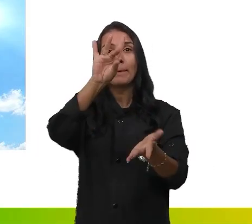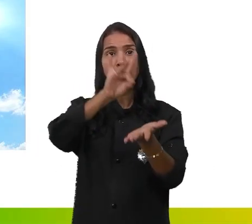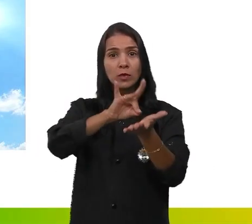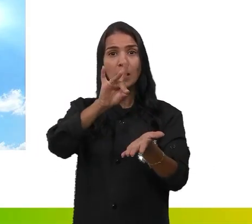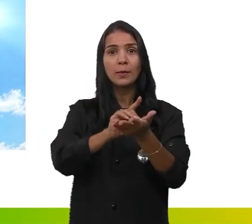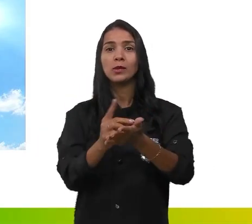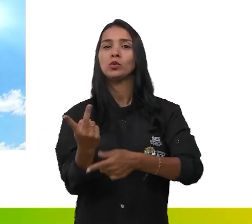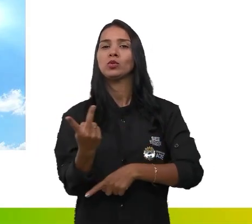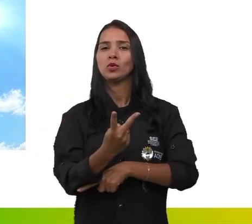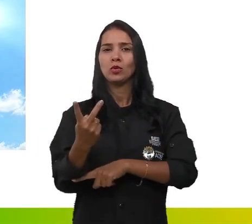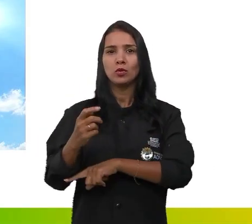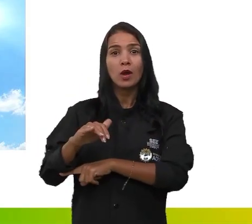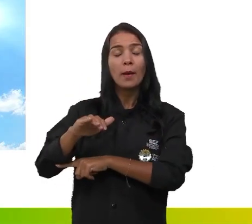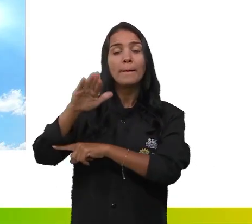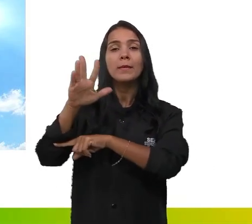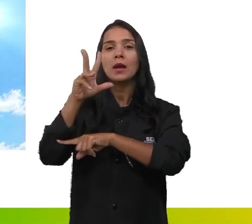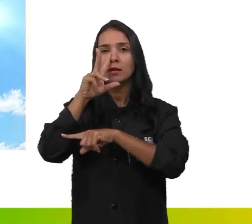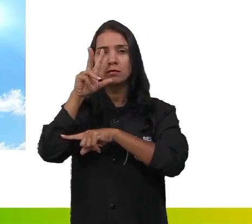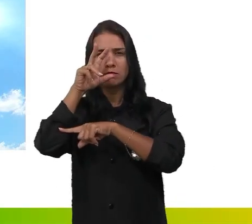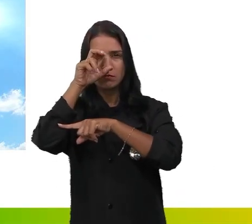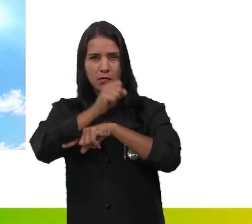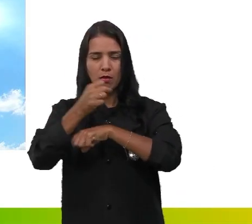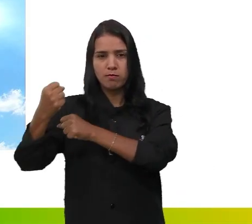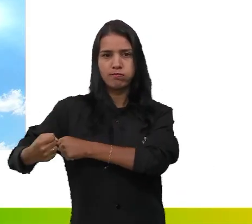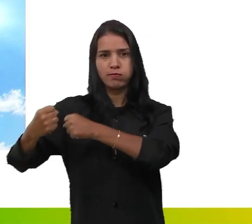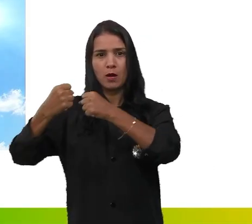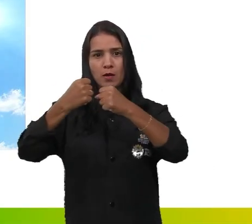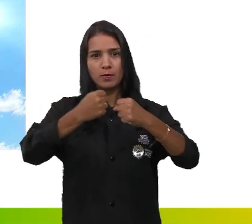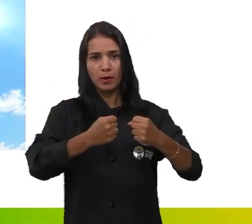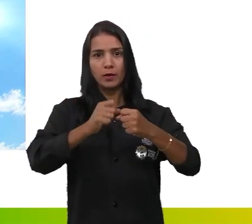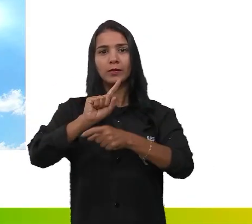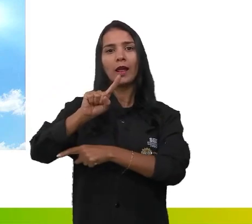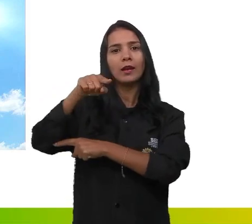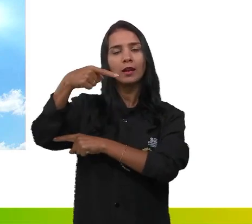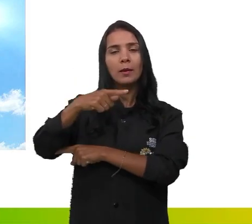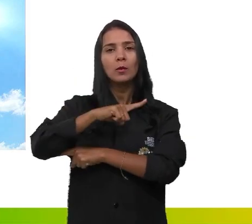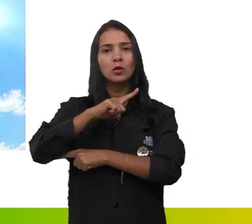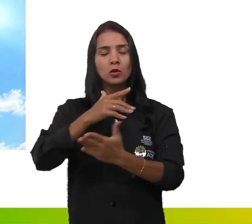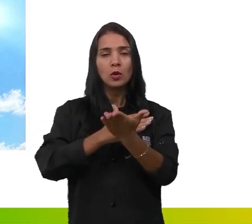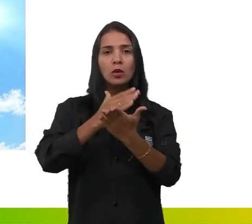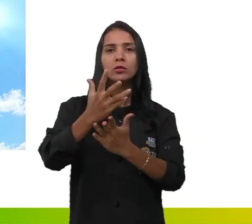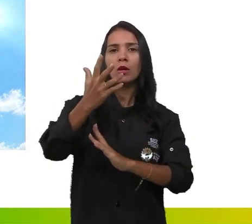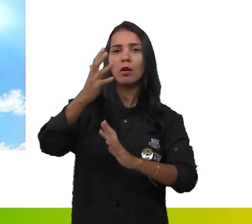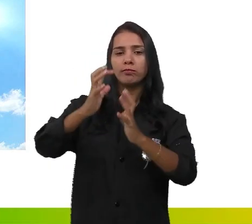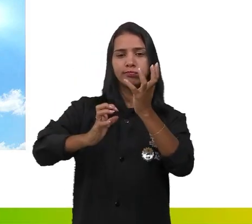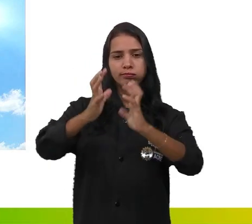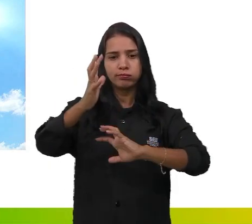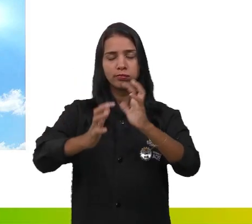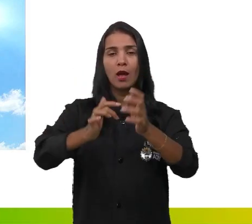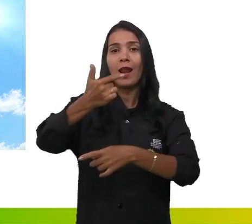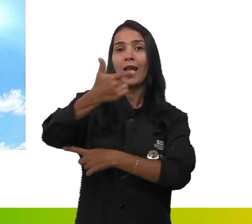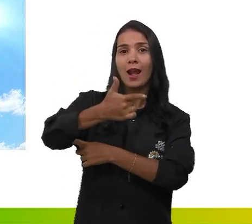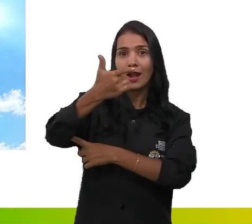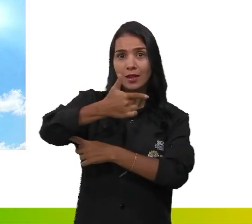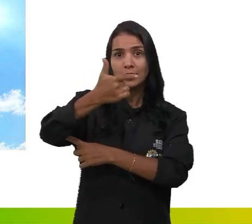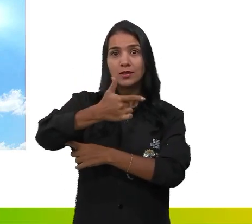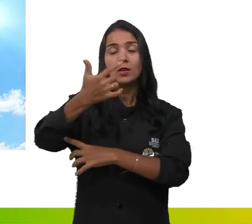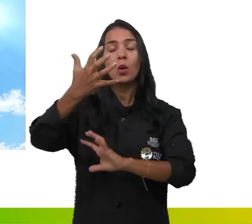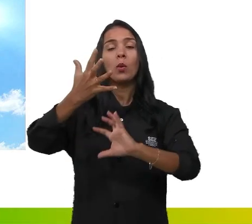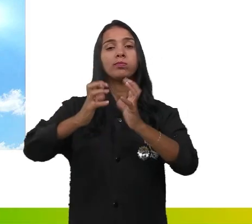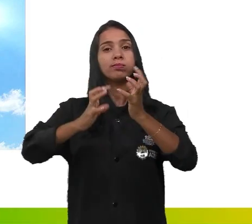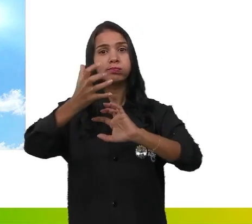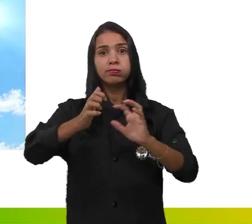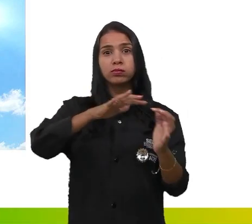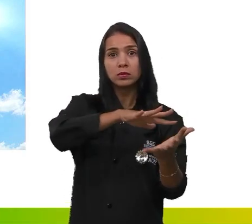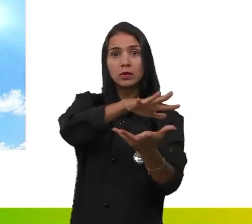após o período conhecido como Segunda Guerra Mundial. Assim, o mundo estava dividido